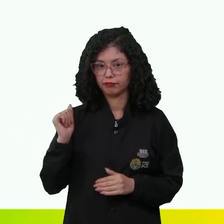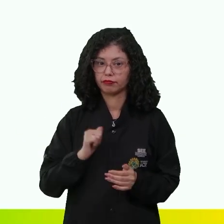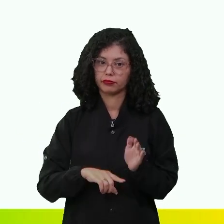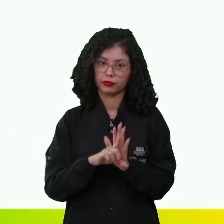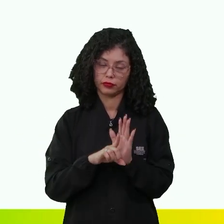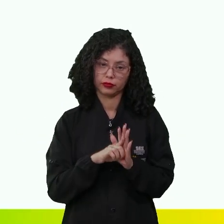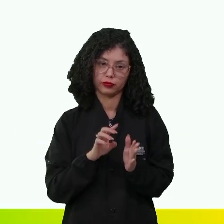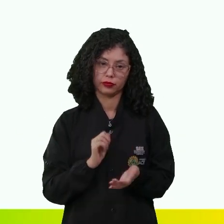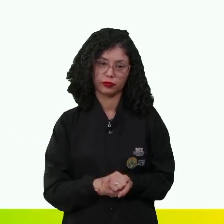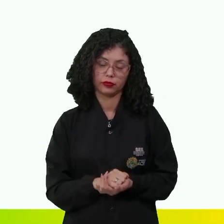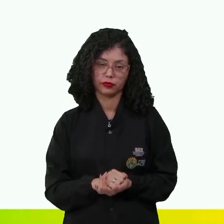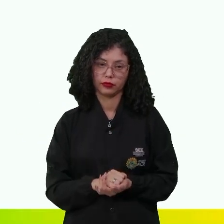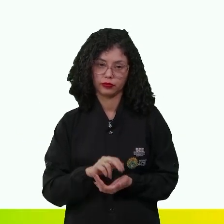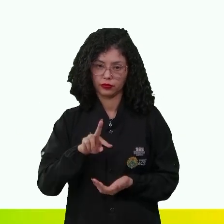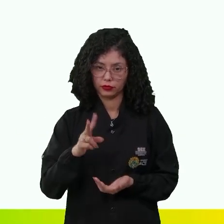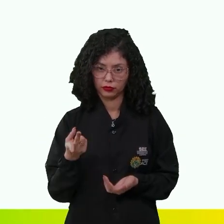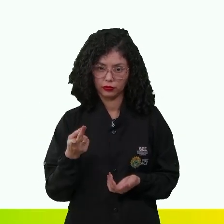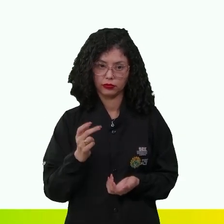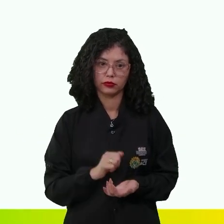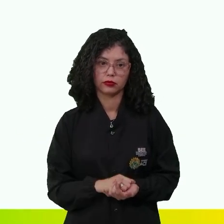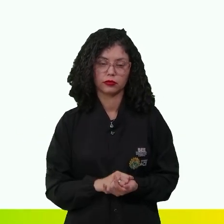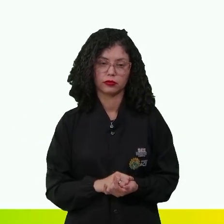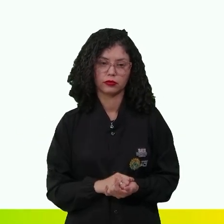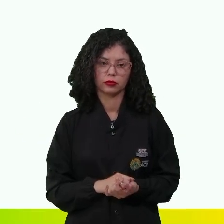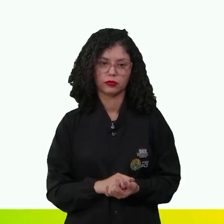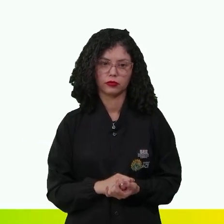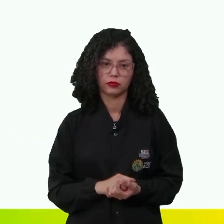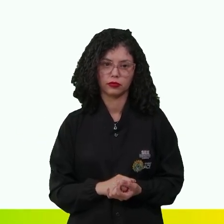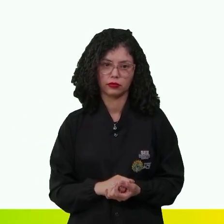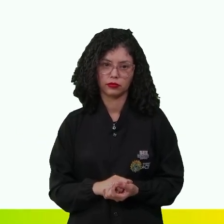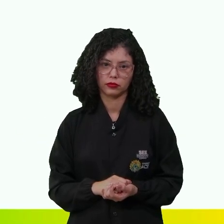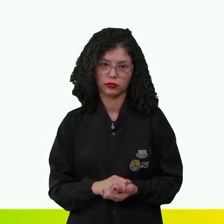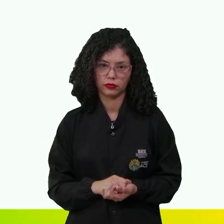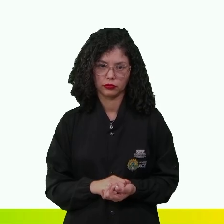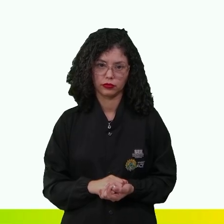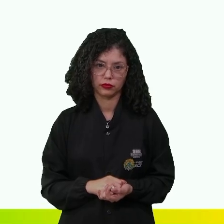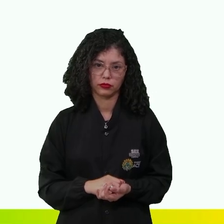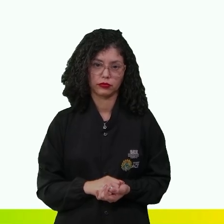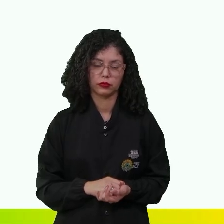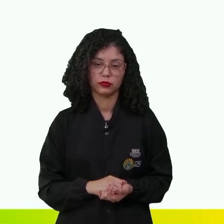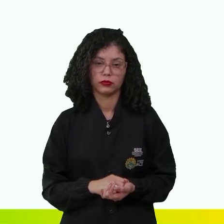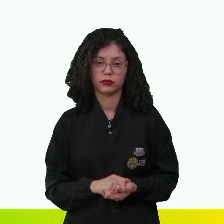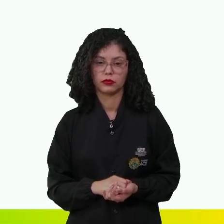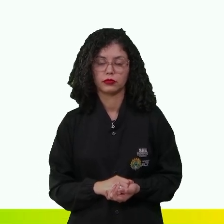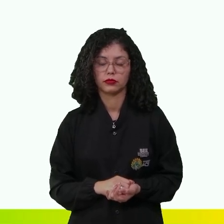de Boyle, que é inversamente proporcional, vou colocar aqui inversamente,